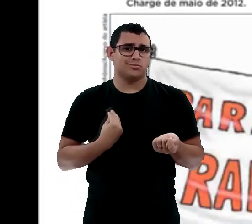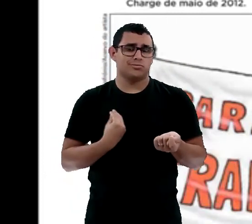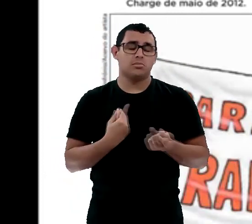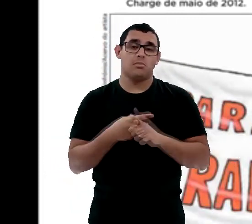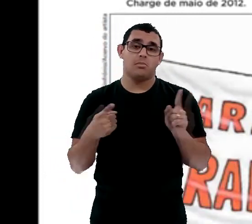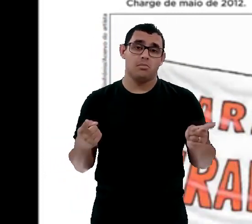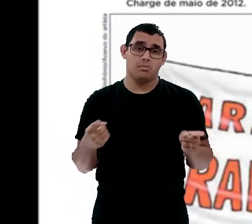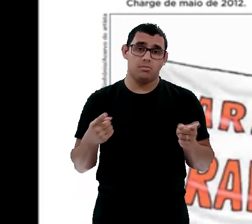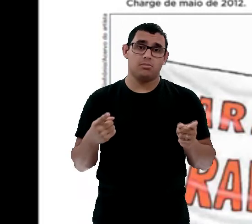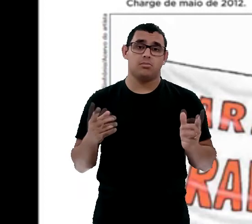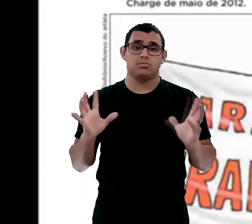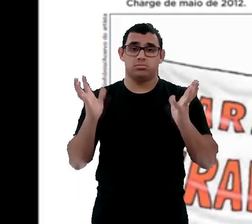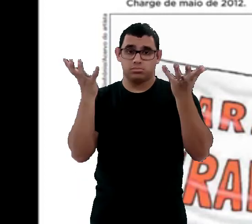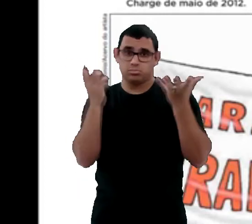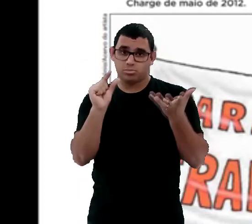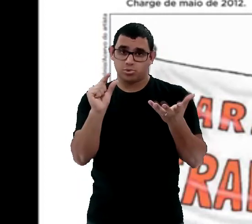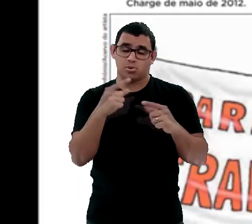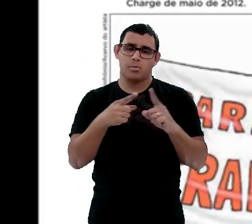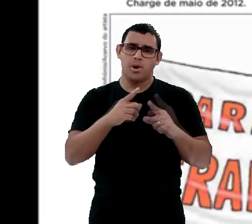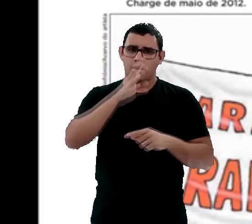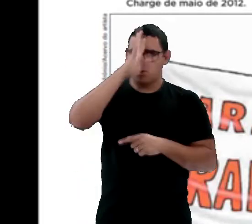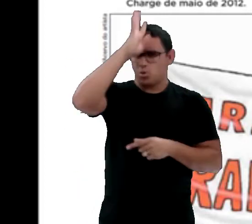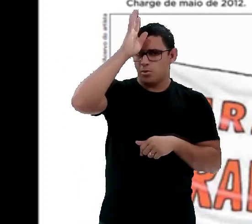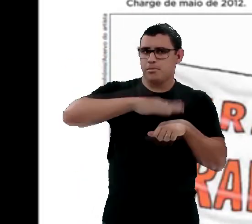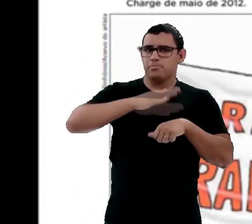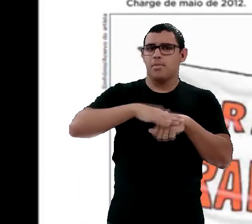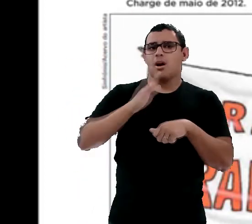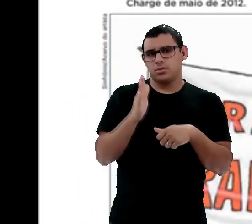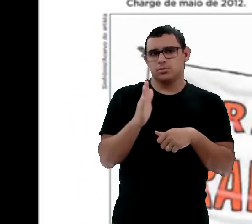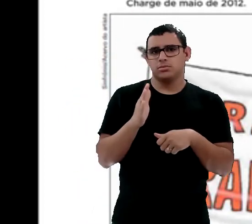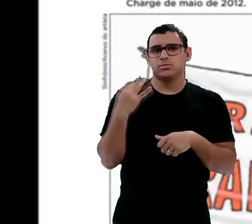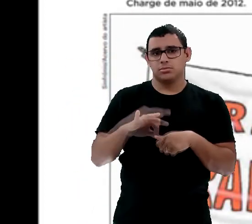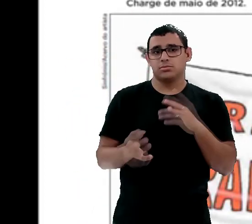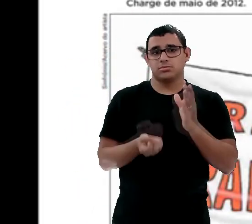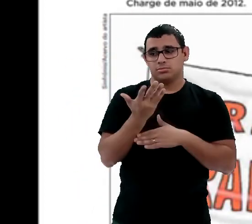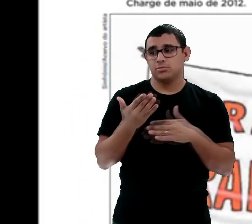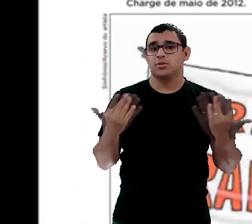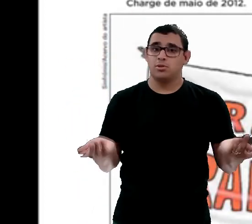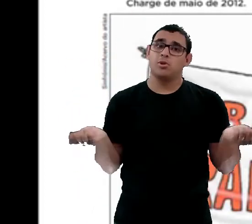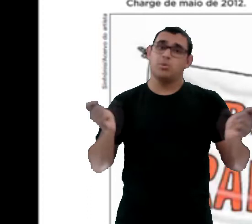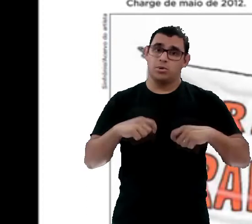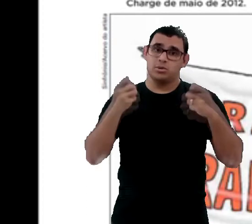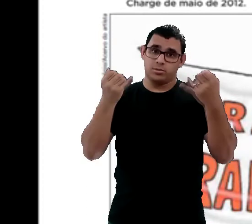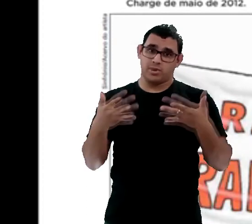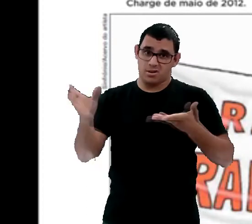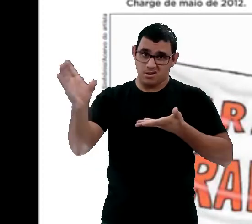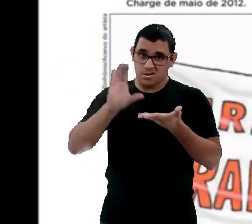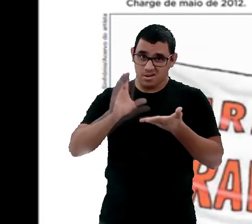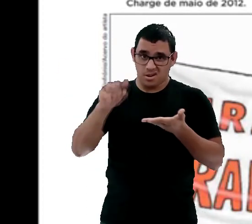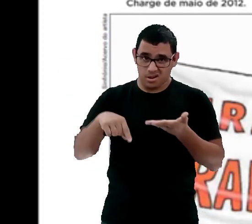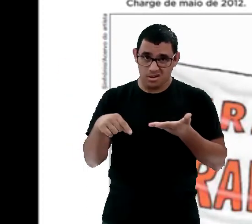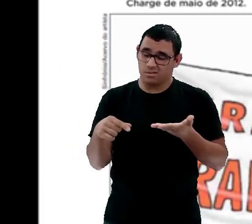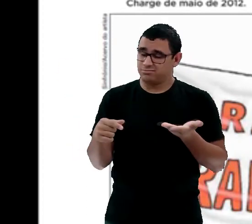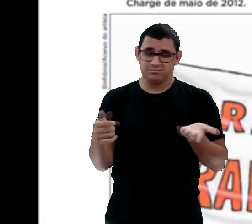de troca, havia uma economia controlada, havia uma economia existente. Na Idade Média um pouco, mas na Roma Antiga